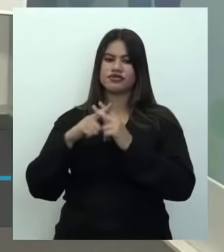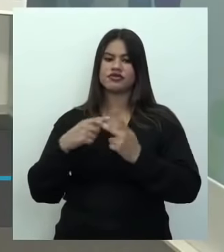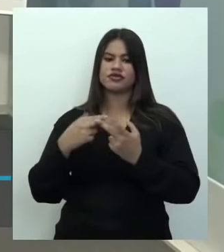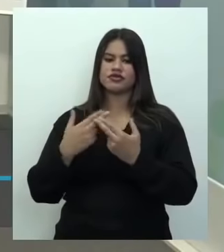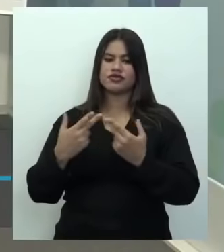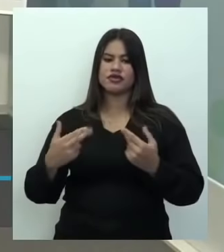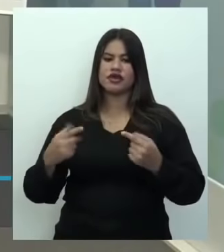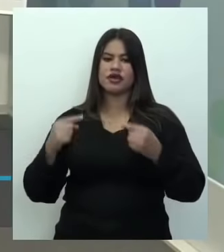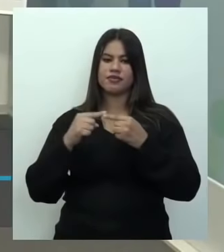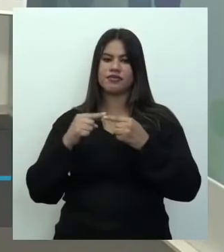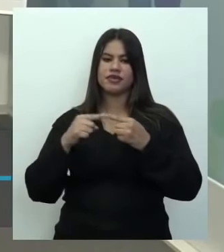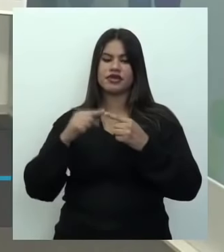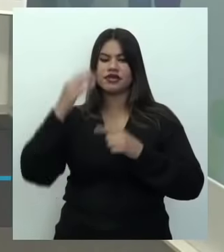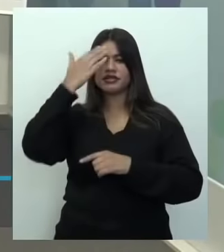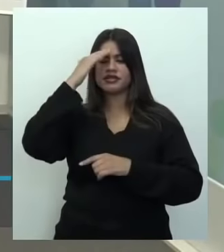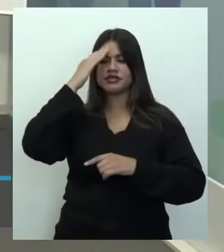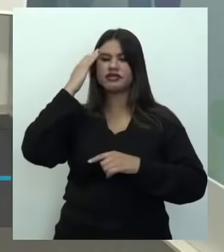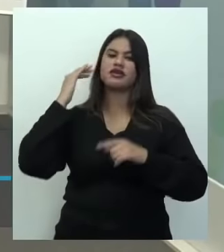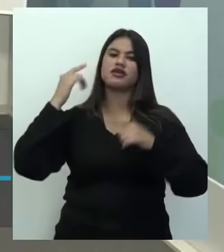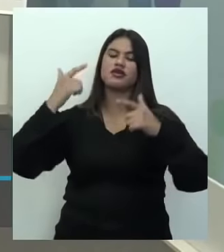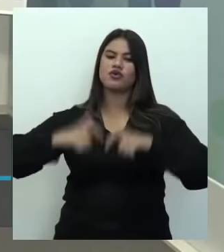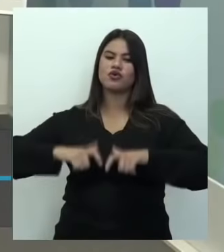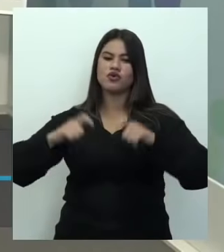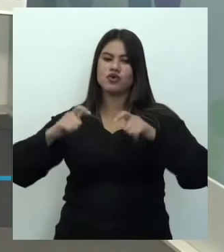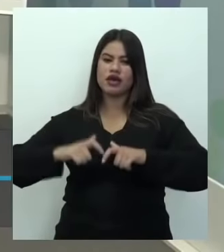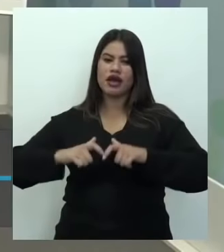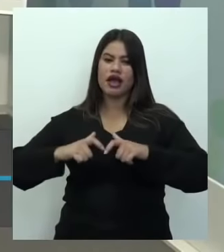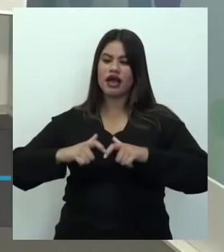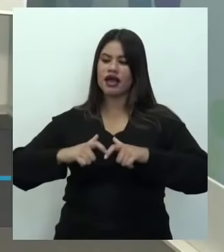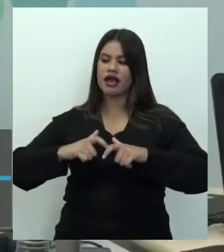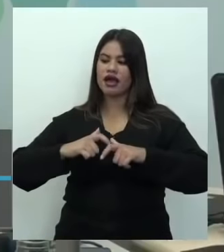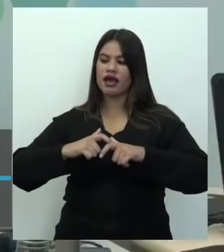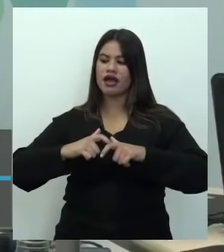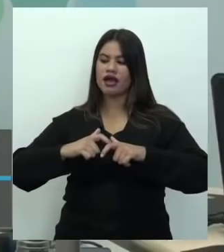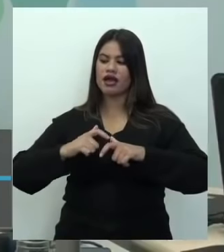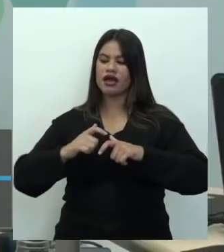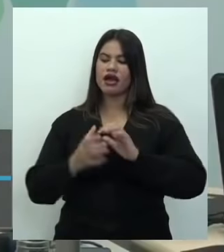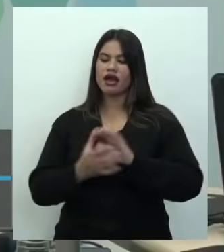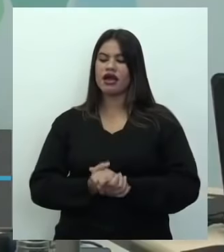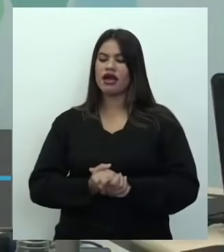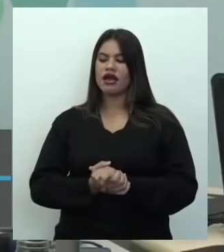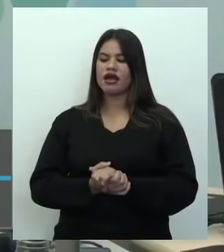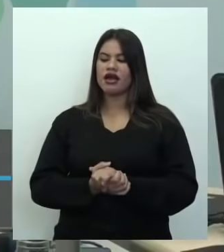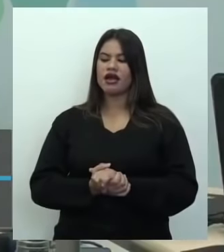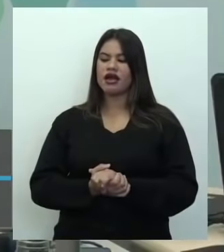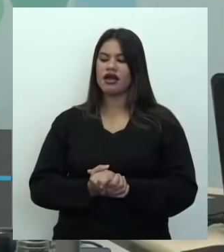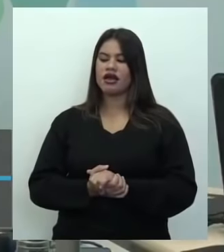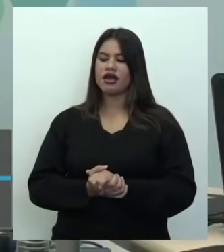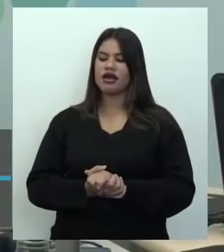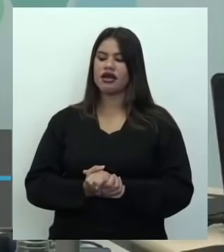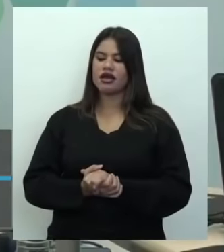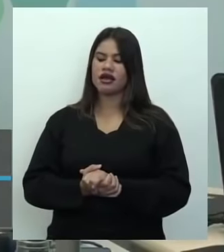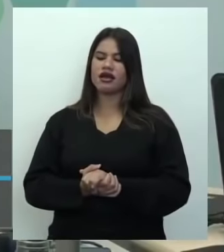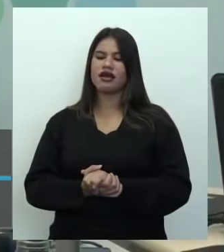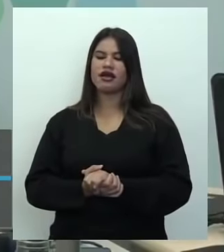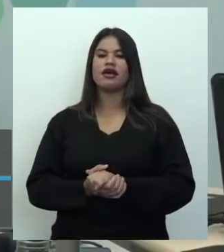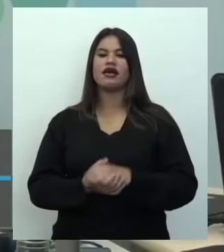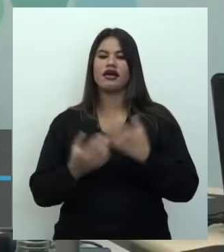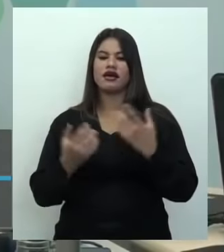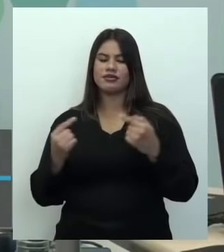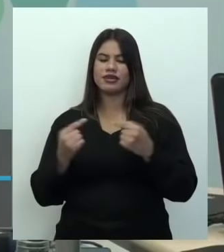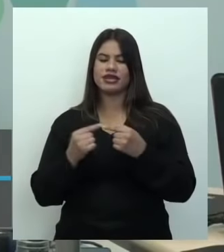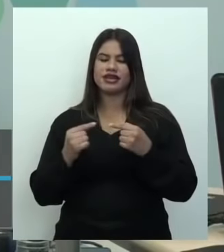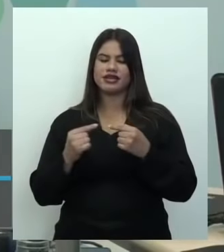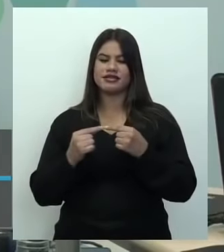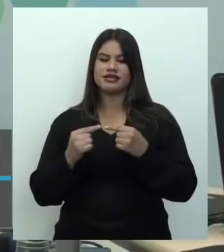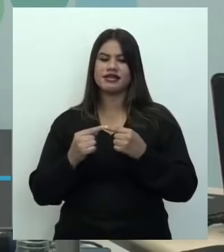de entender a sua localização e a posição no espaço. Então, o Lucas, por exemplo, disse: a cartografia é importante para não se